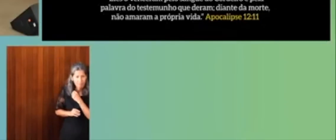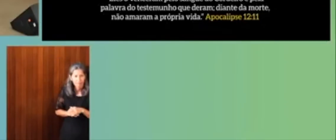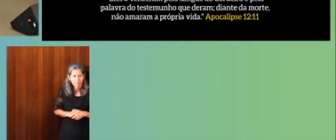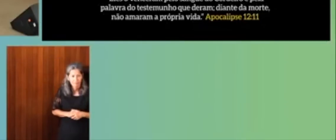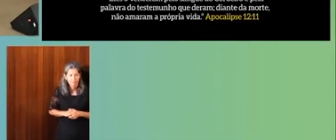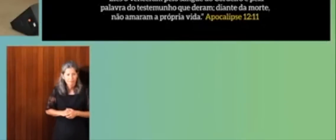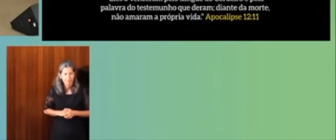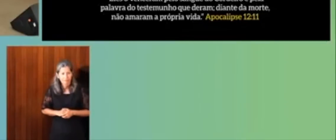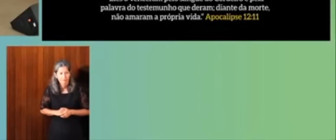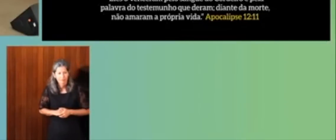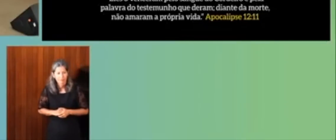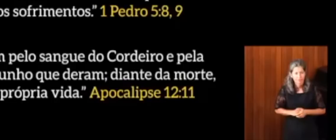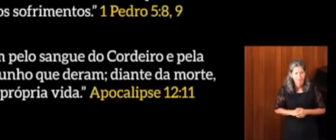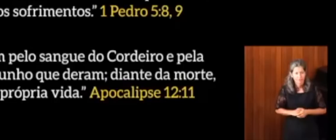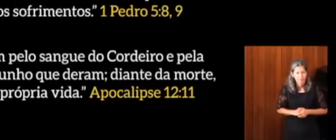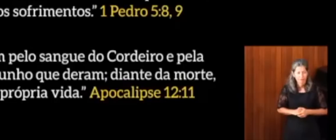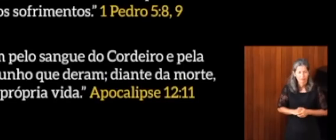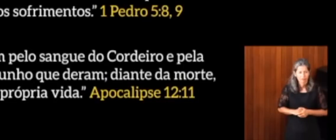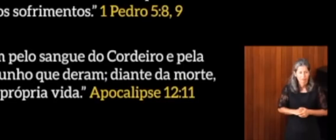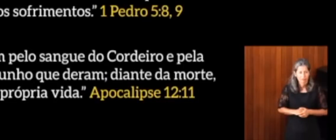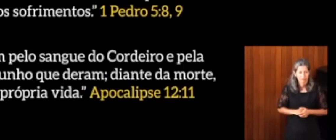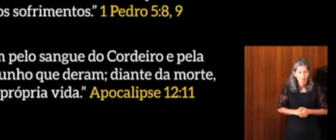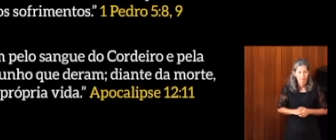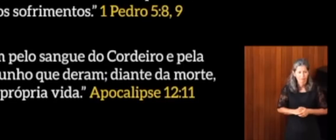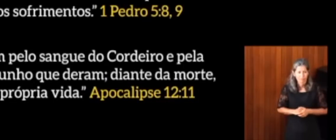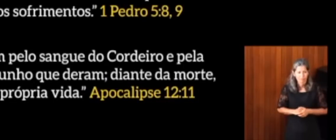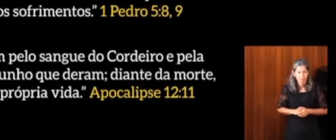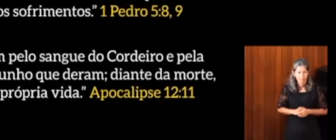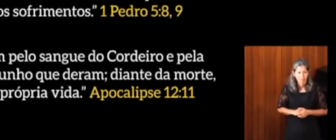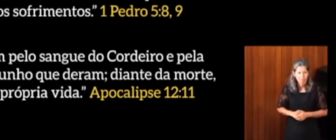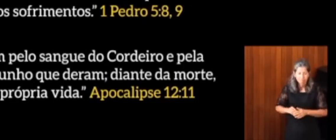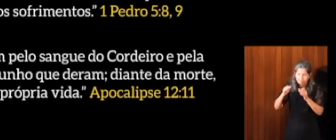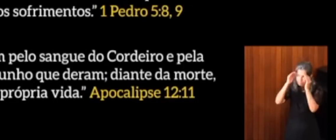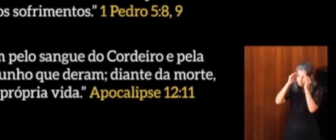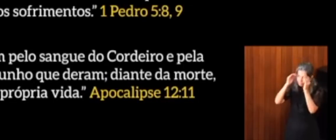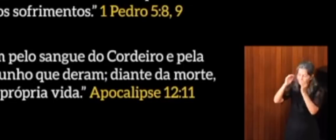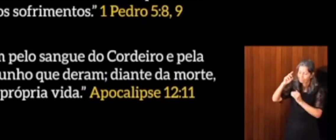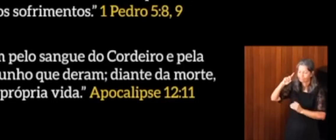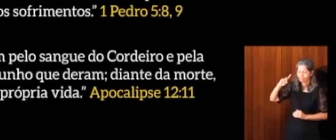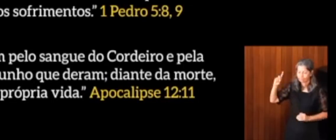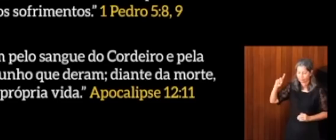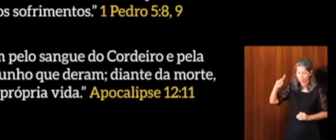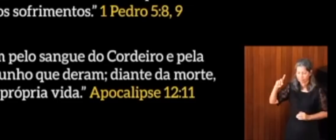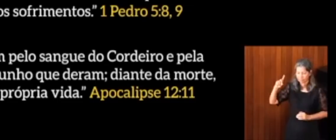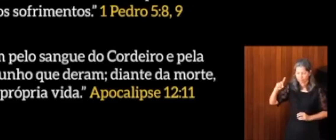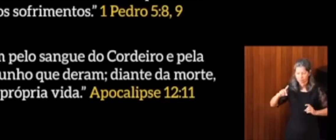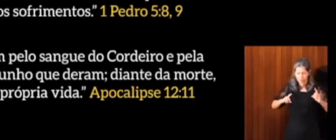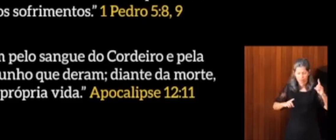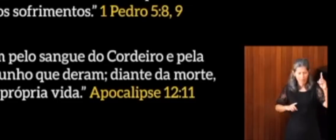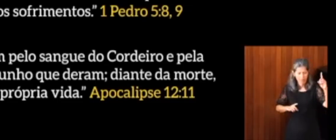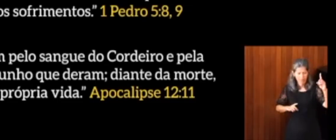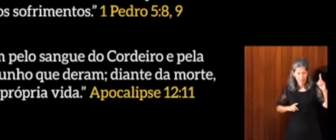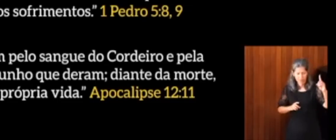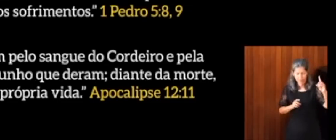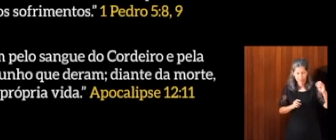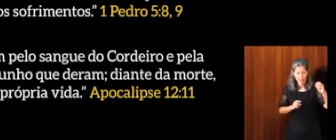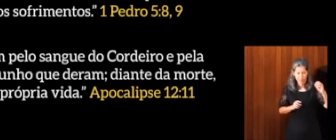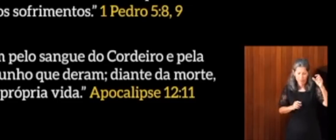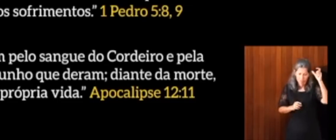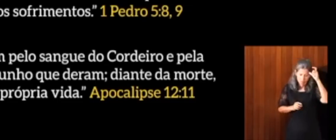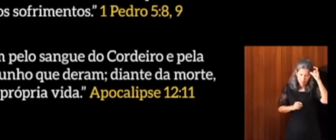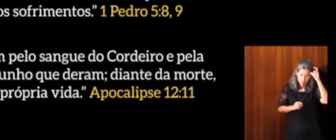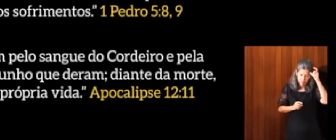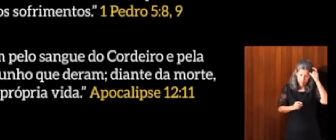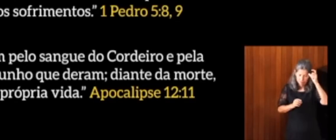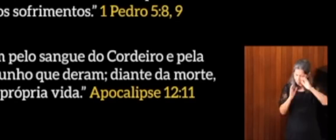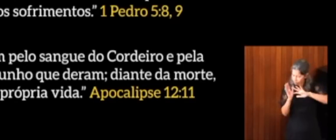textos que dizem o seguinte, submetam-se a Deus, resistam ao diabo, e ele fugirá de vocês.